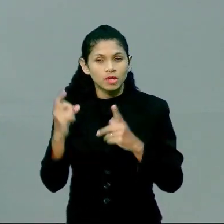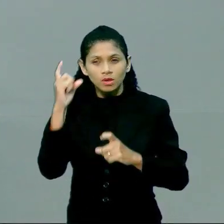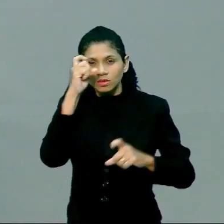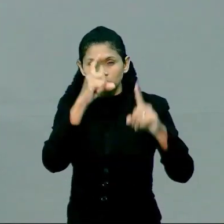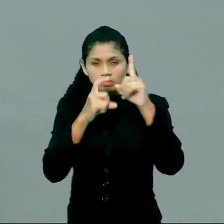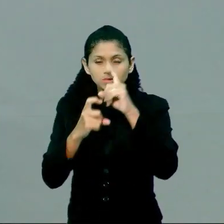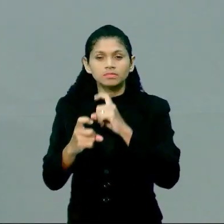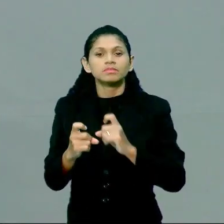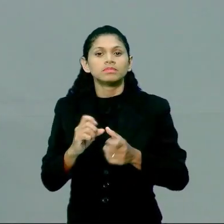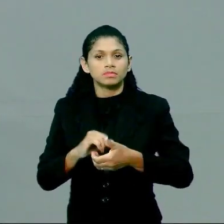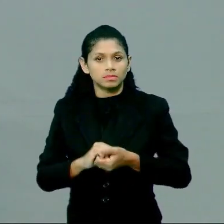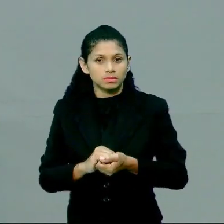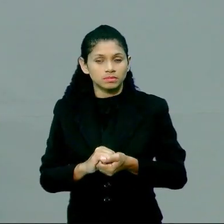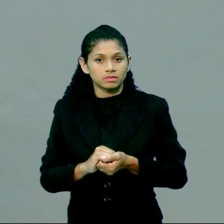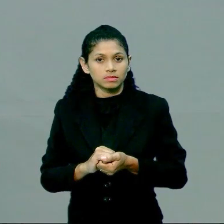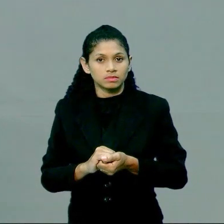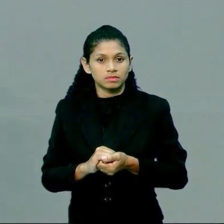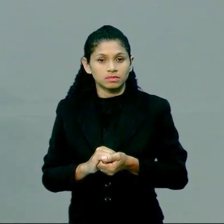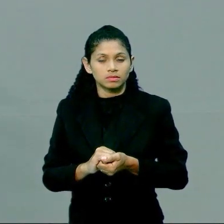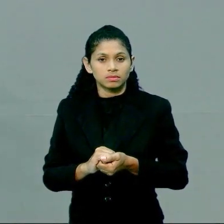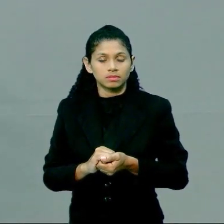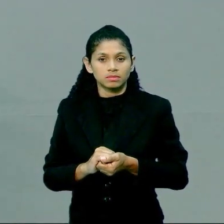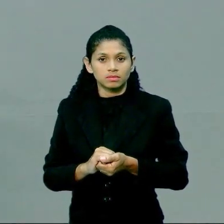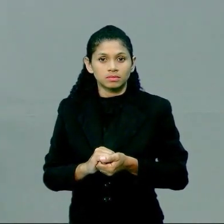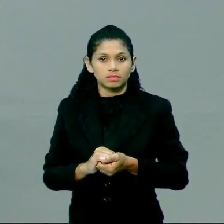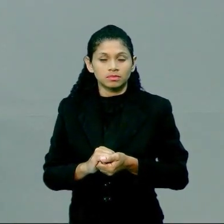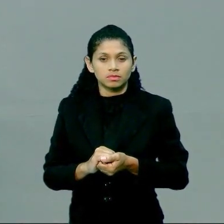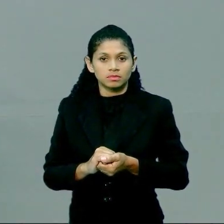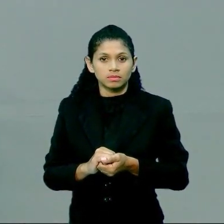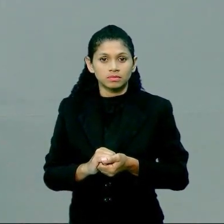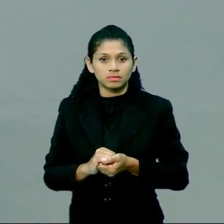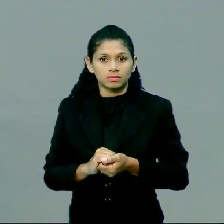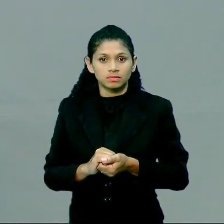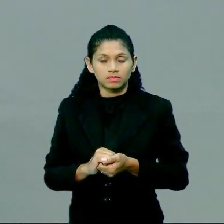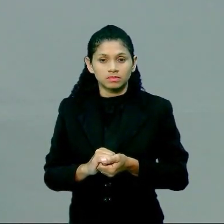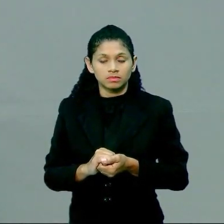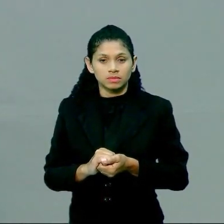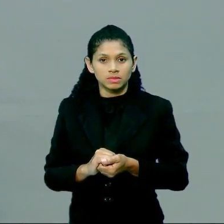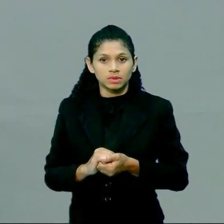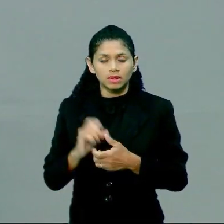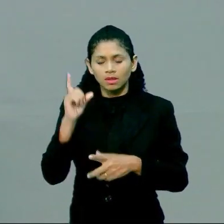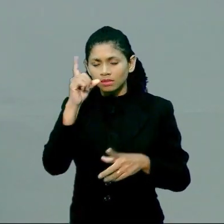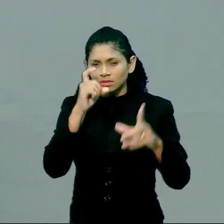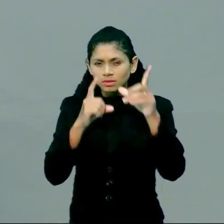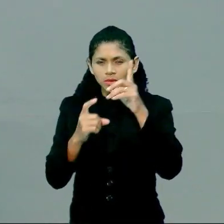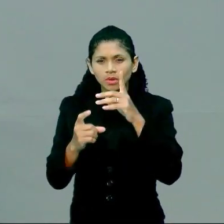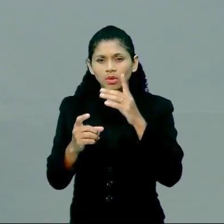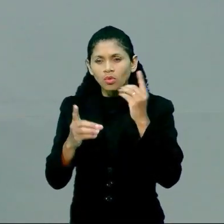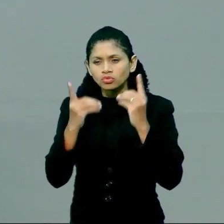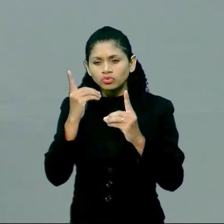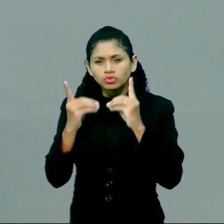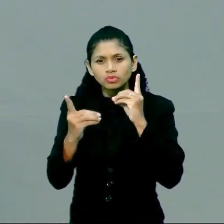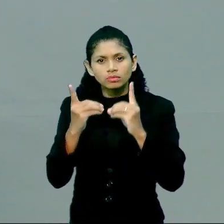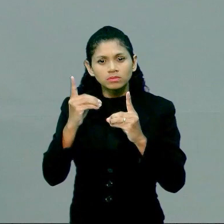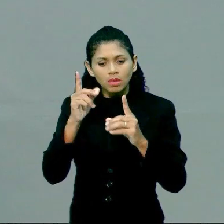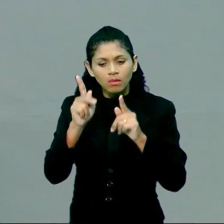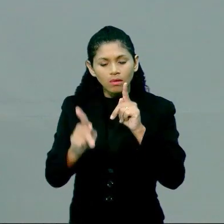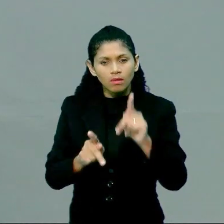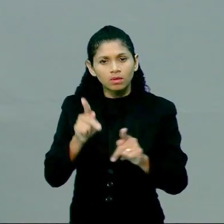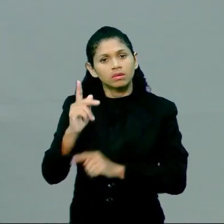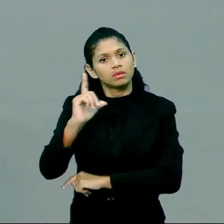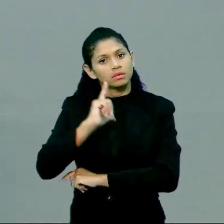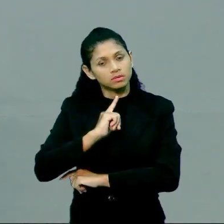expressões idiomáticas. Ou seja, aquelas expressões idiomáticas, elas têm um determinado